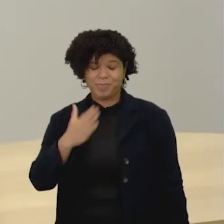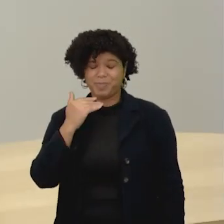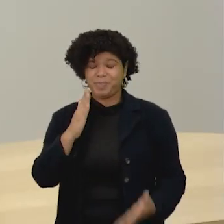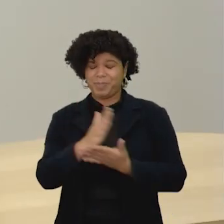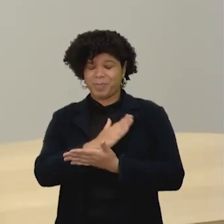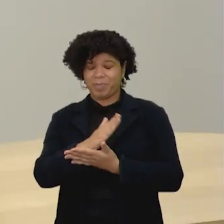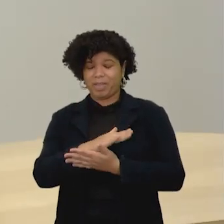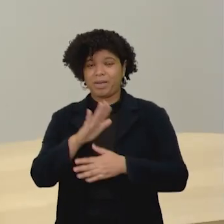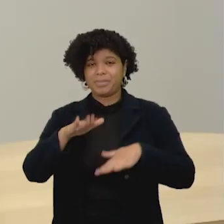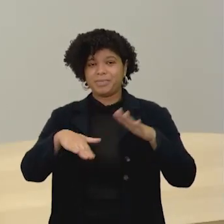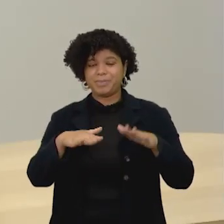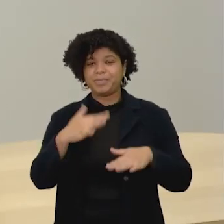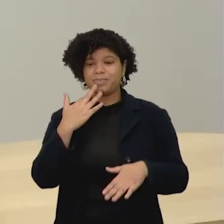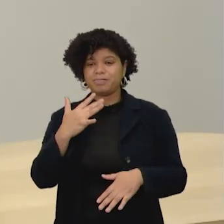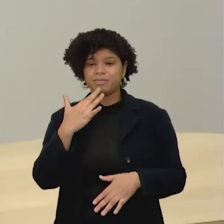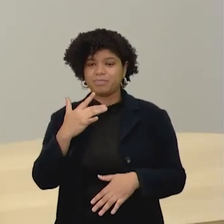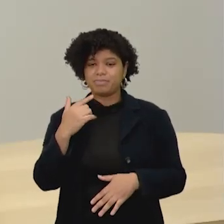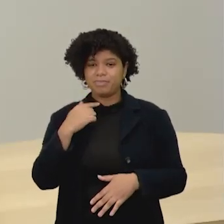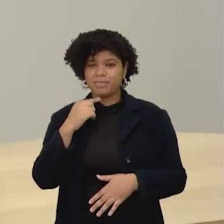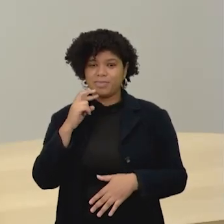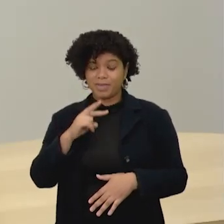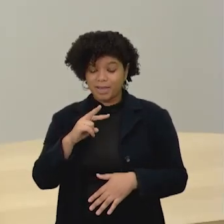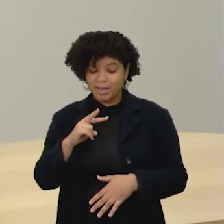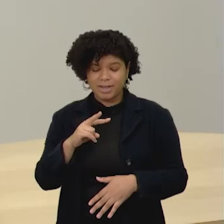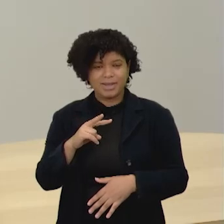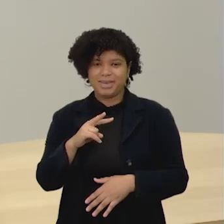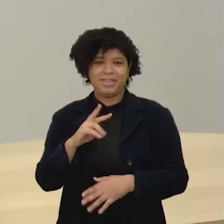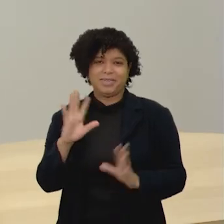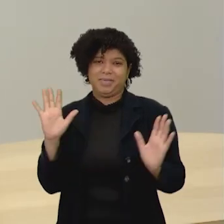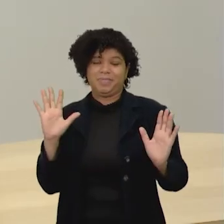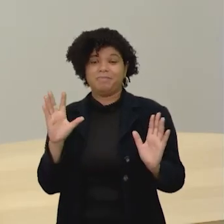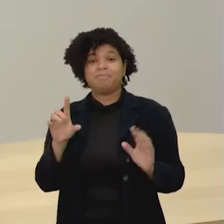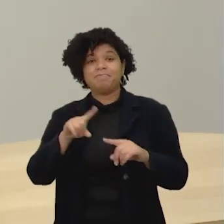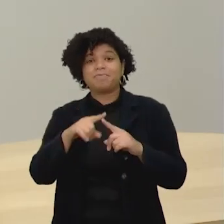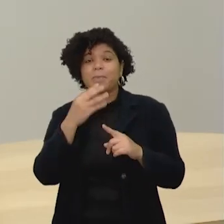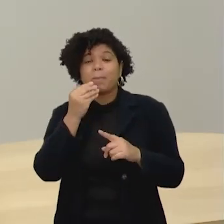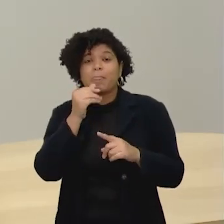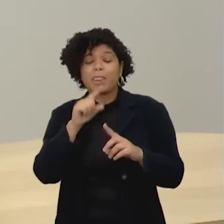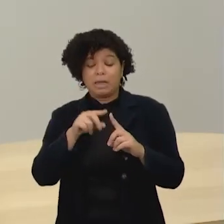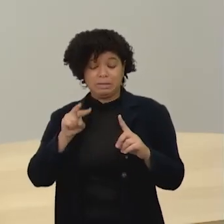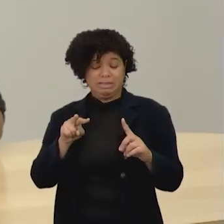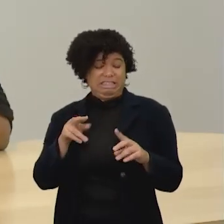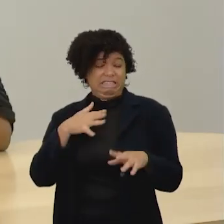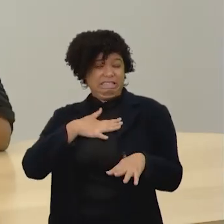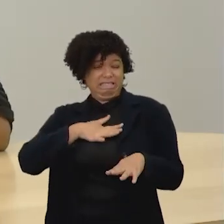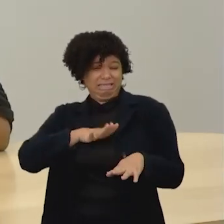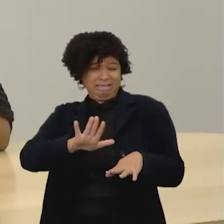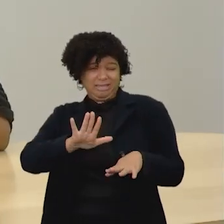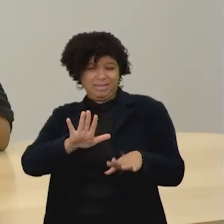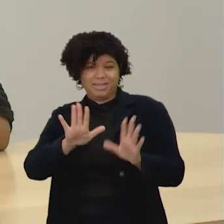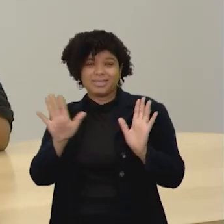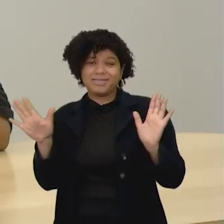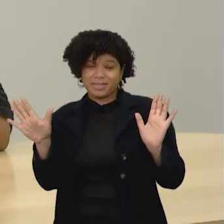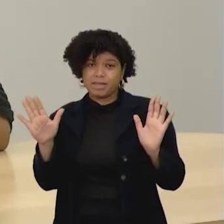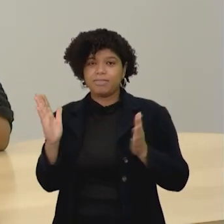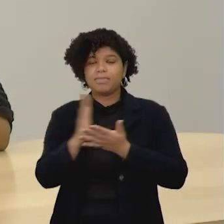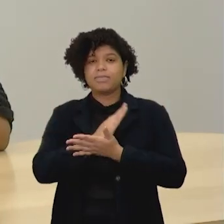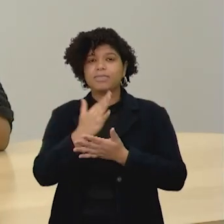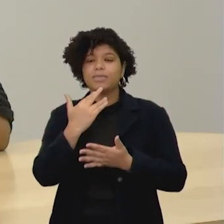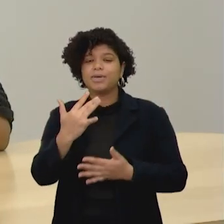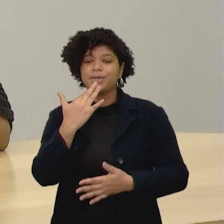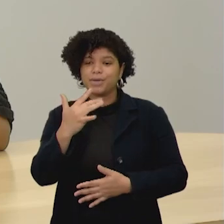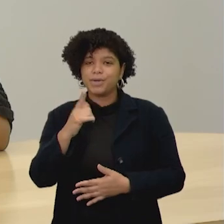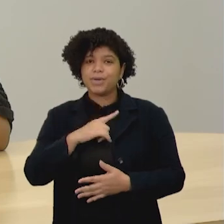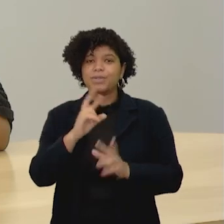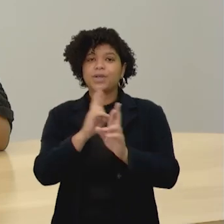cor, já te dá ojeriza, assim, né? Você olha e às vezes o sabor é bom, mas você nem experimenta por causa da cor. E tem cores que são associadas